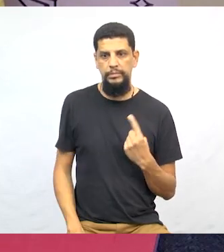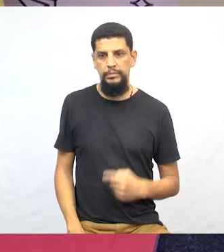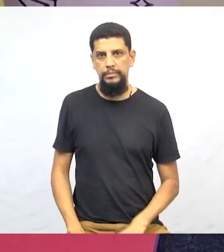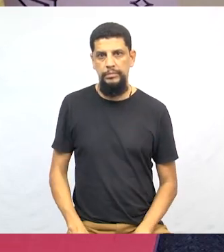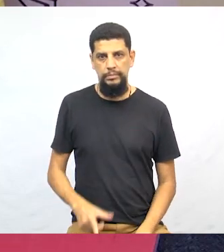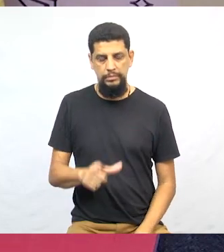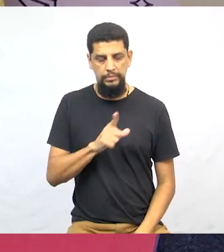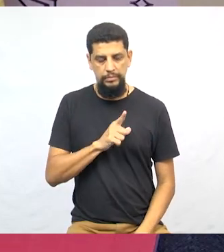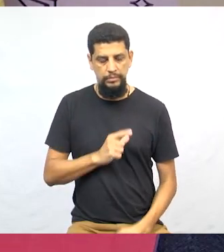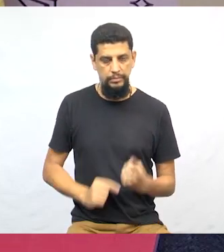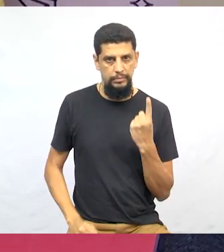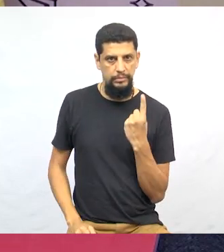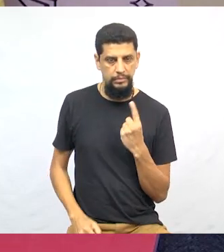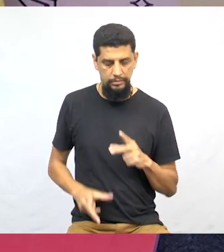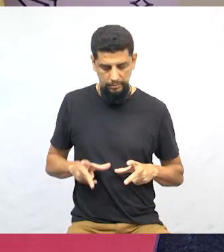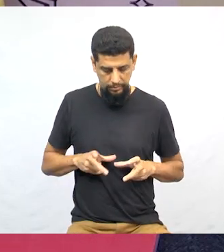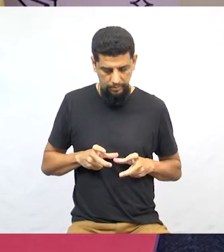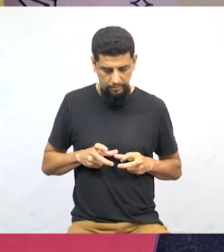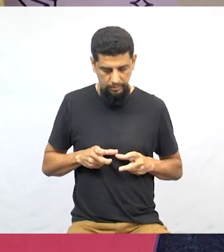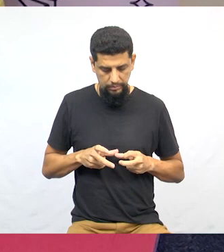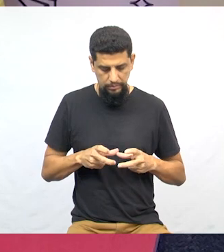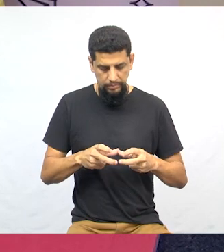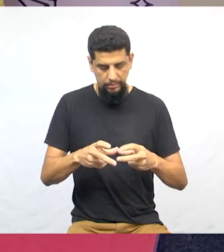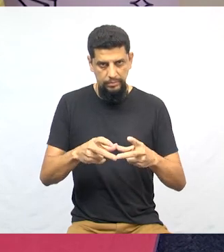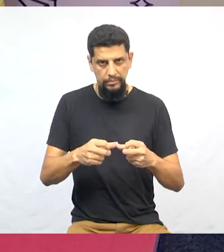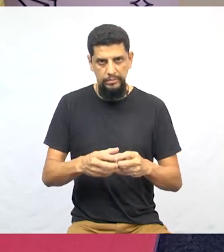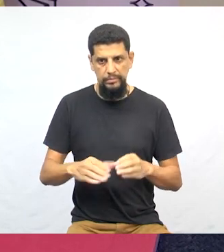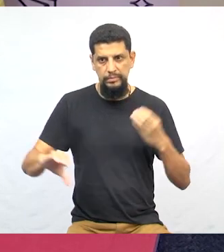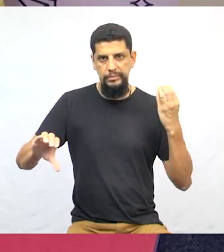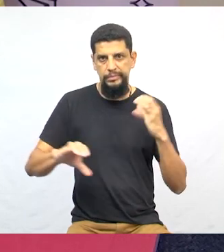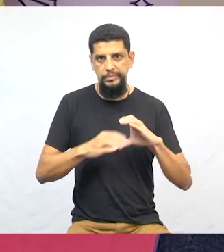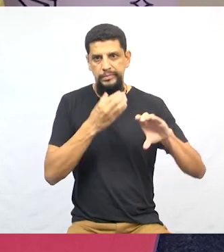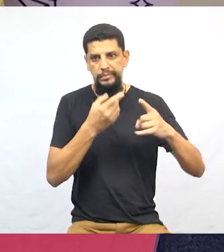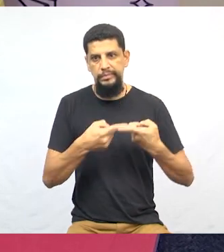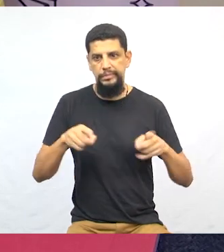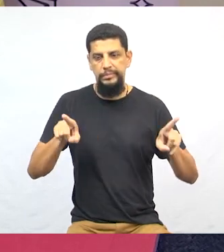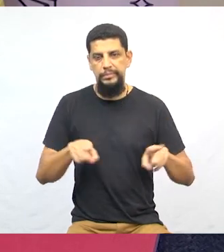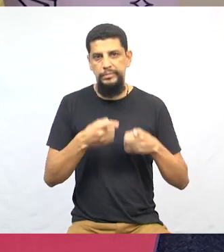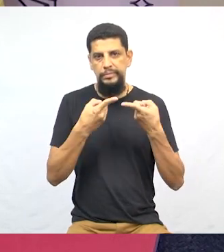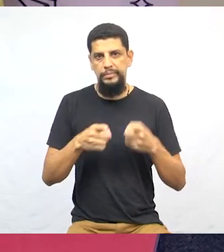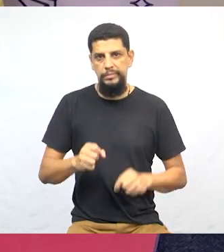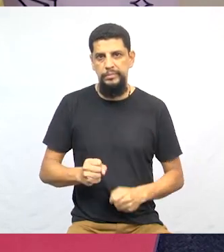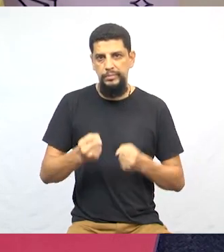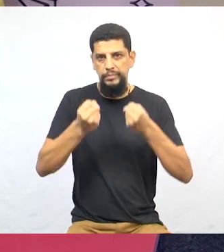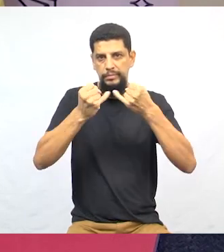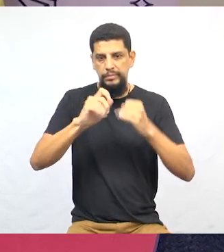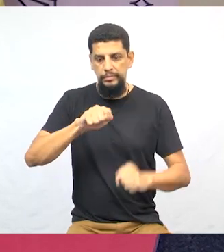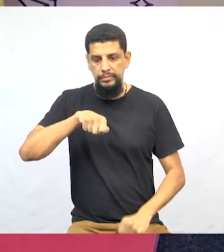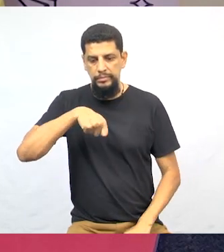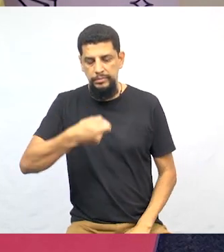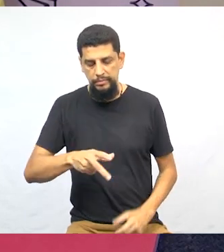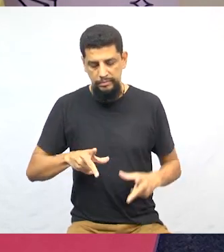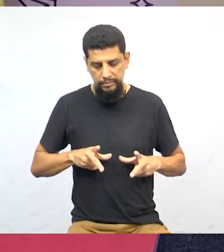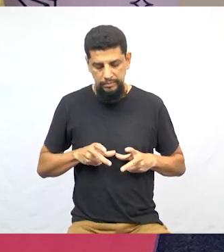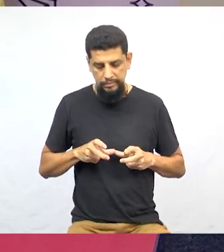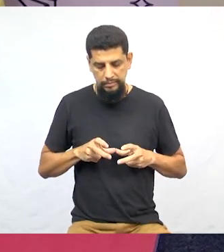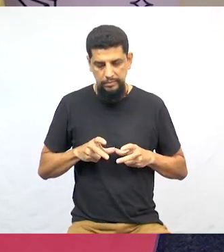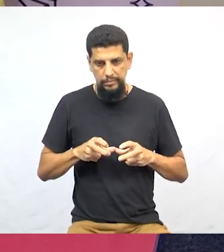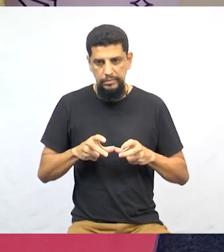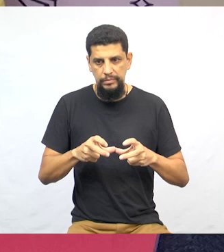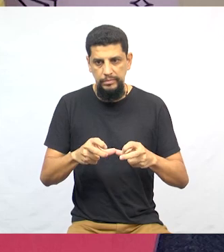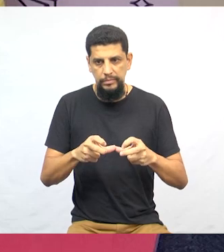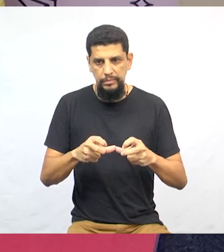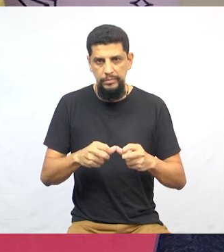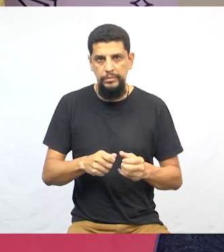Com um caranguejo, que hoje nós falamos sobre, cantamos a música e falamos sobre o caranguejo.